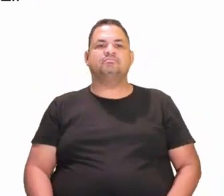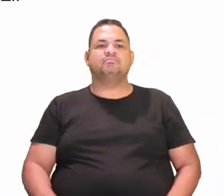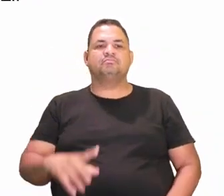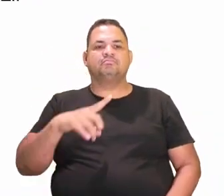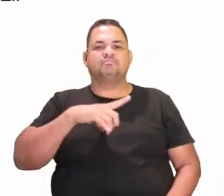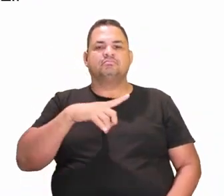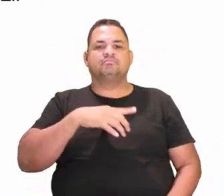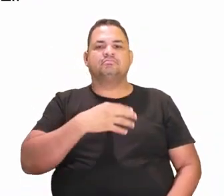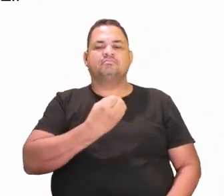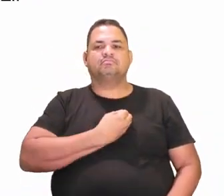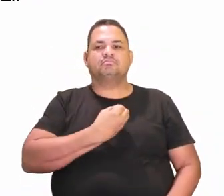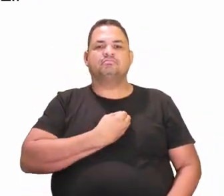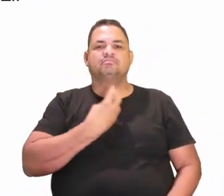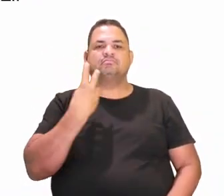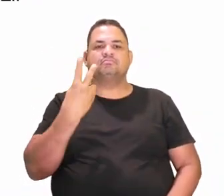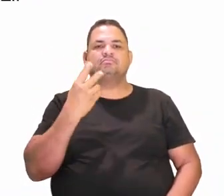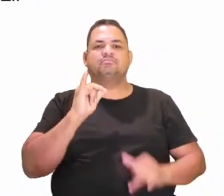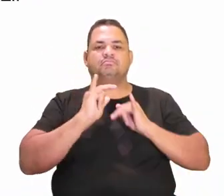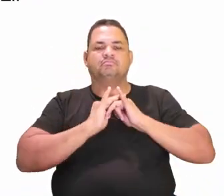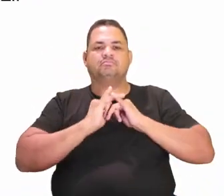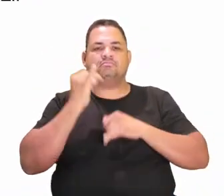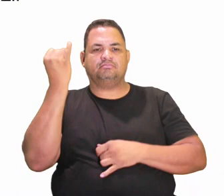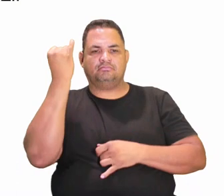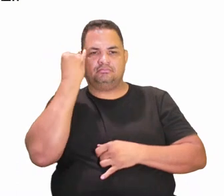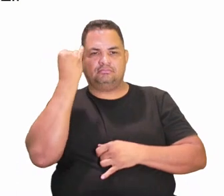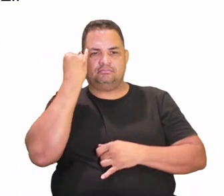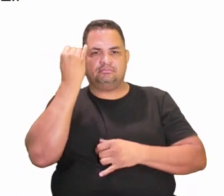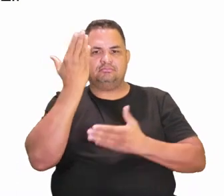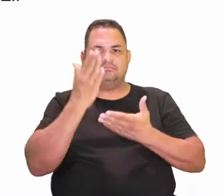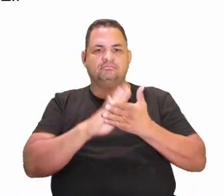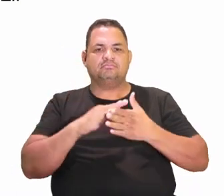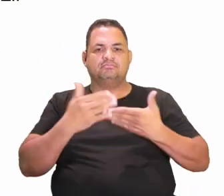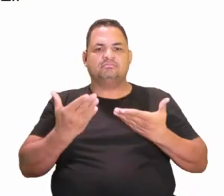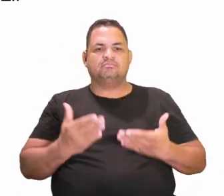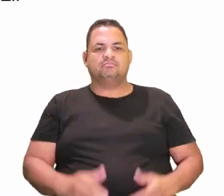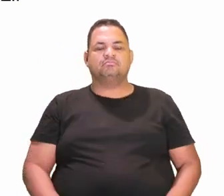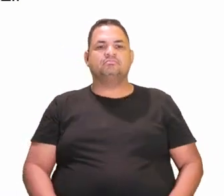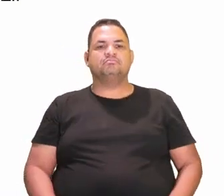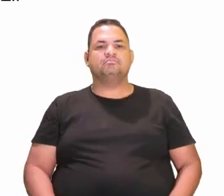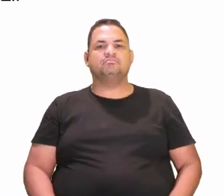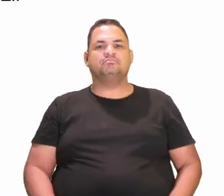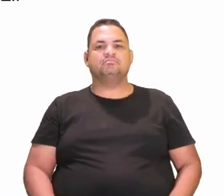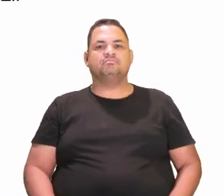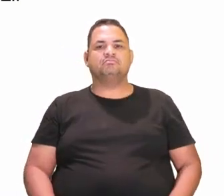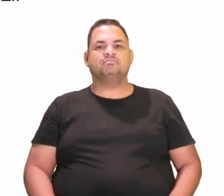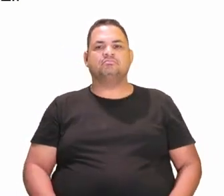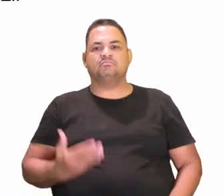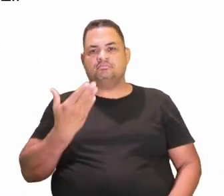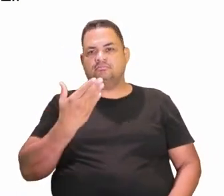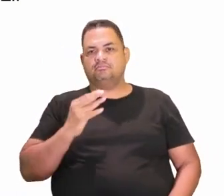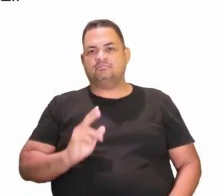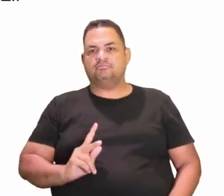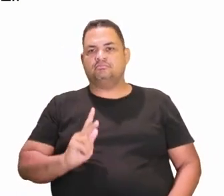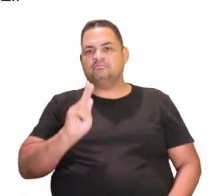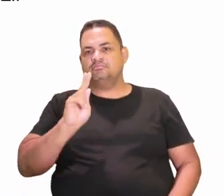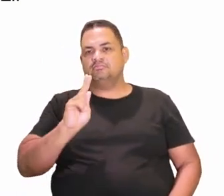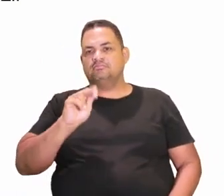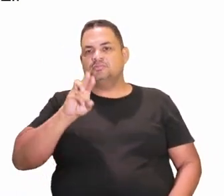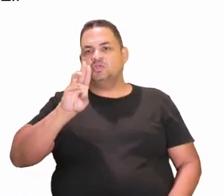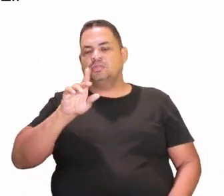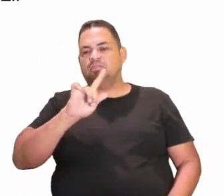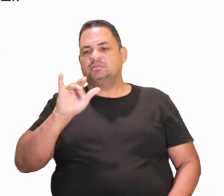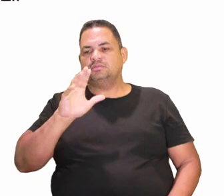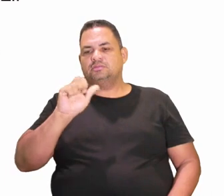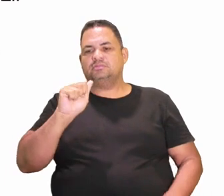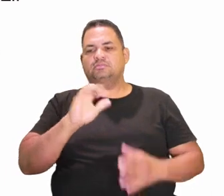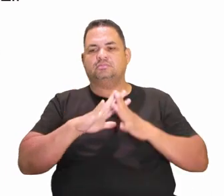aqui uma informação sobre o Kwanzaa, né, ou Kwanzaa em português, pode falar também assim,